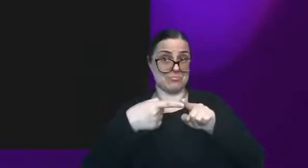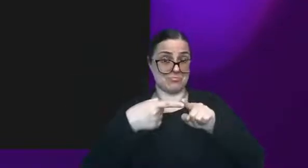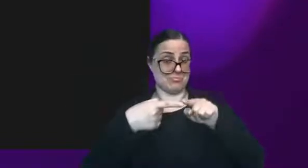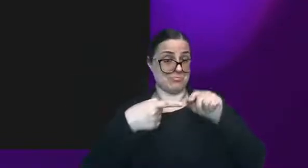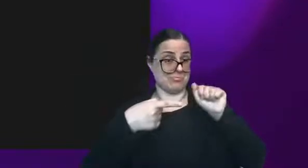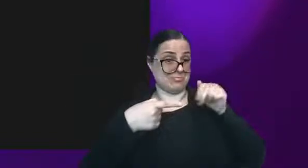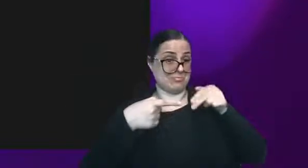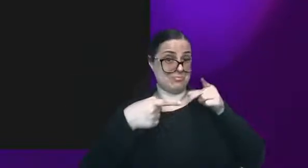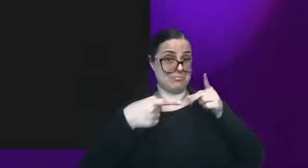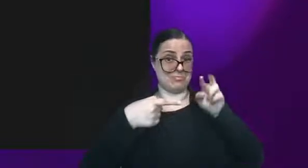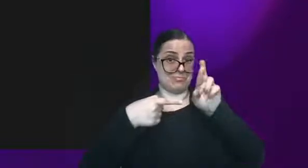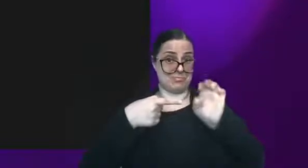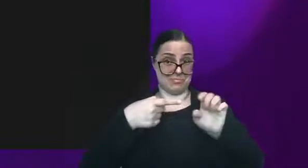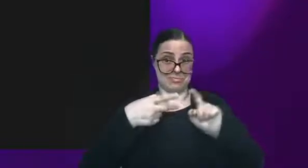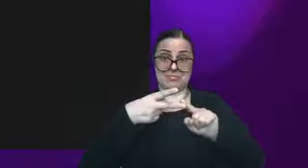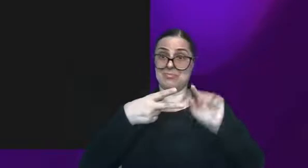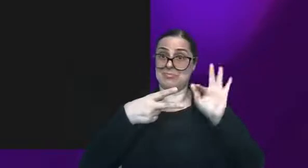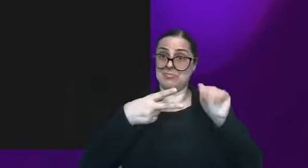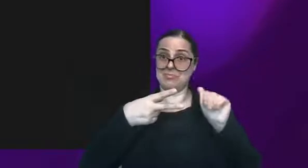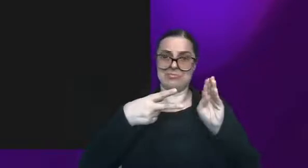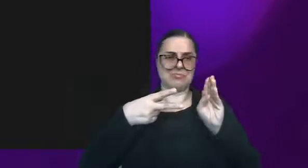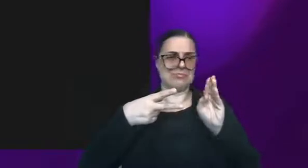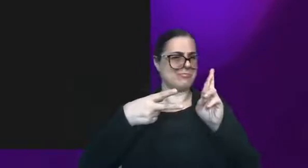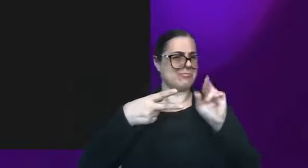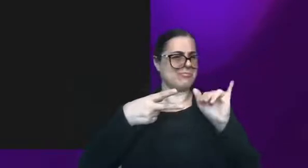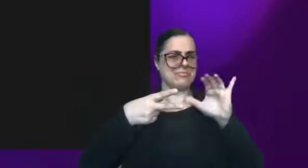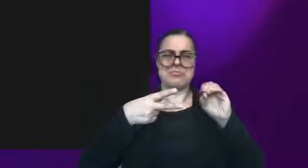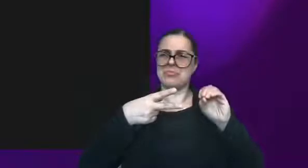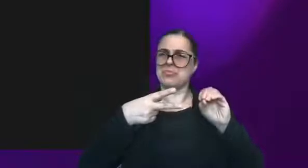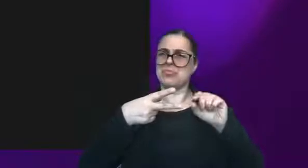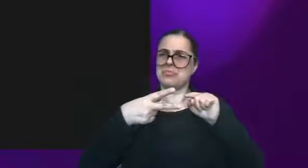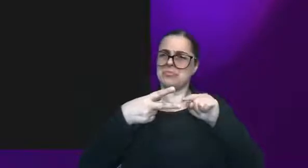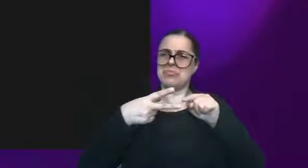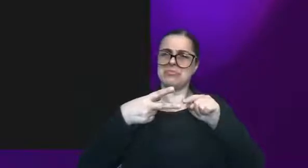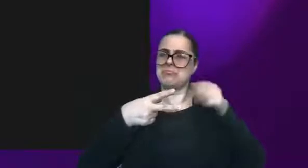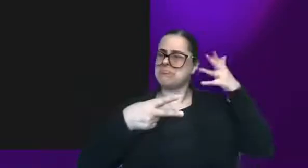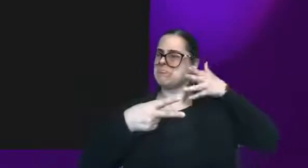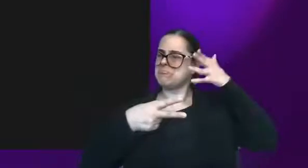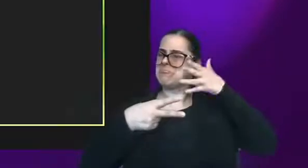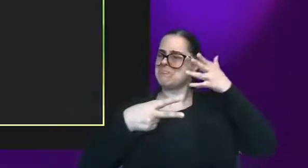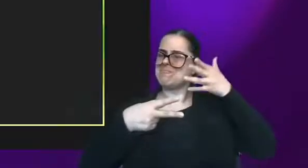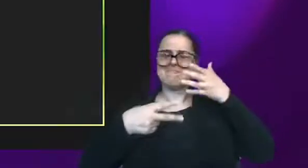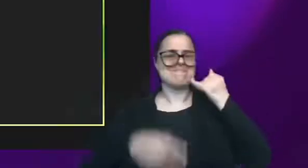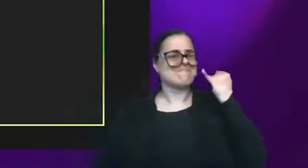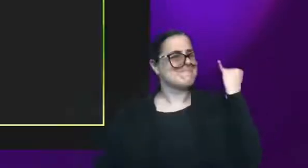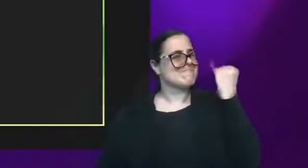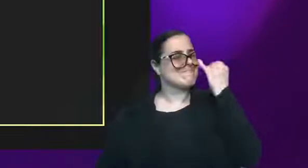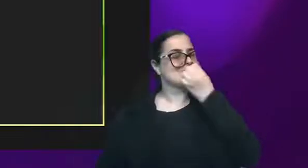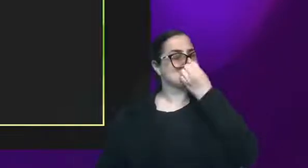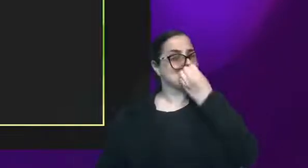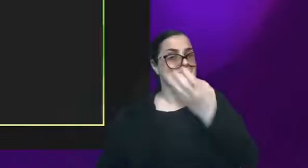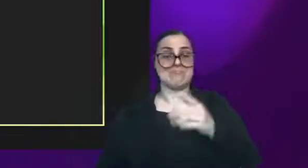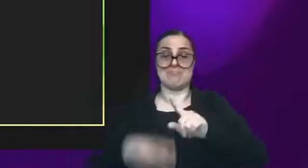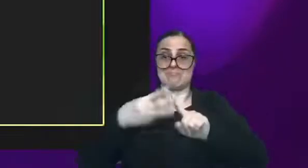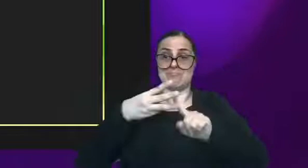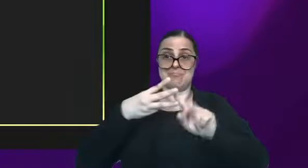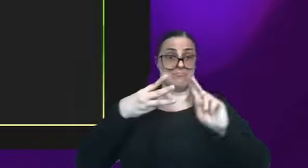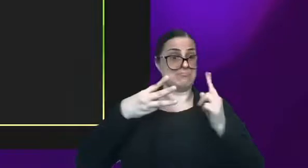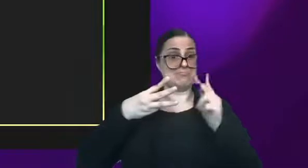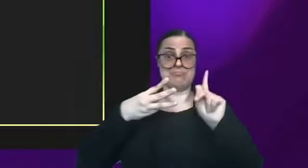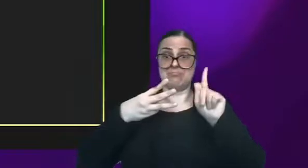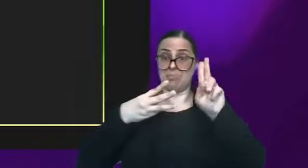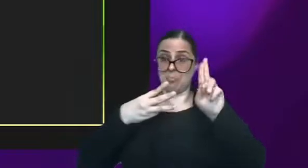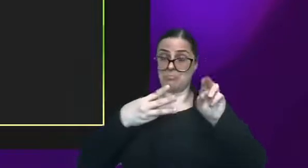André e Dr. Fabrício, pela relevância dos comentários, e ao Dr. Hugo, pela brilhante apresentação e